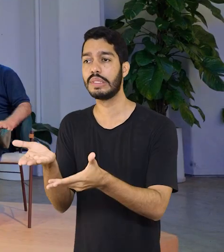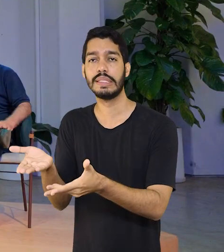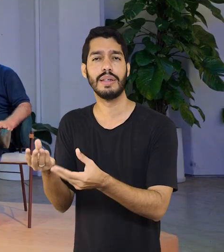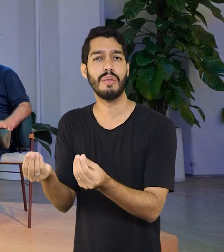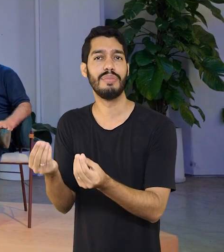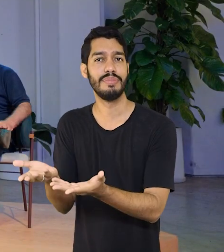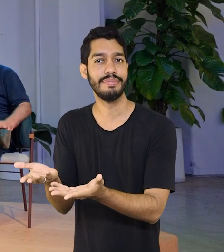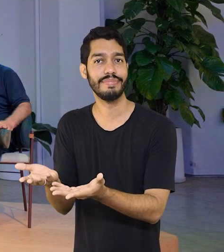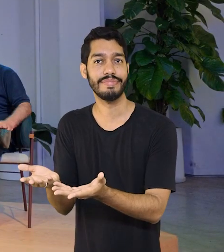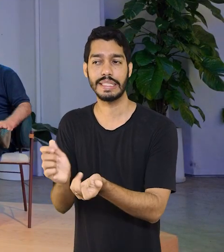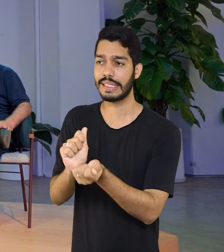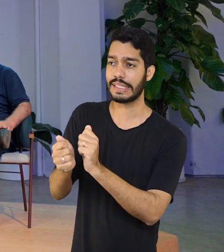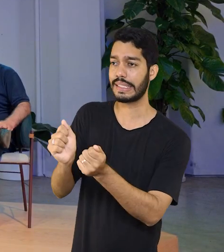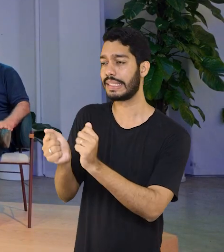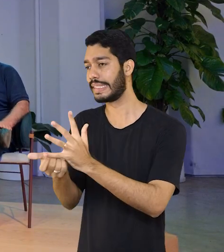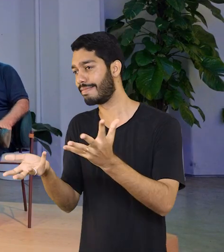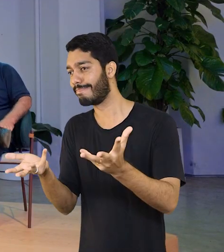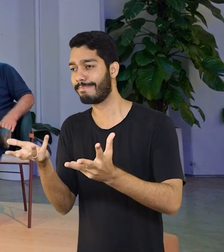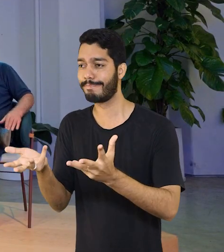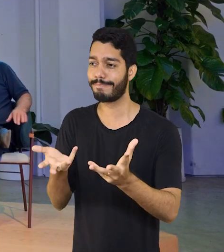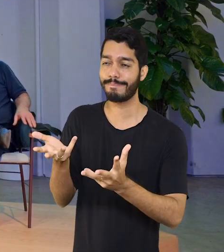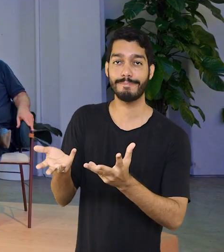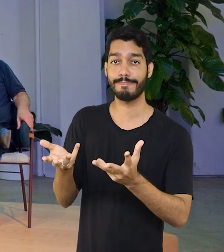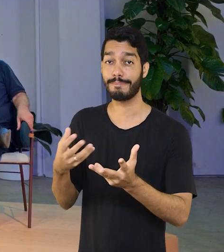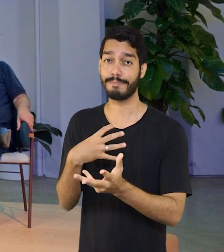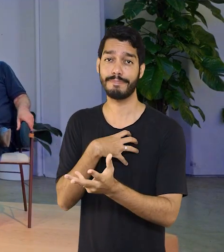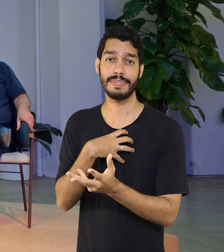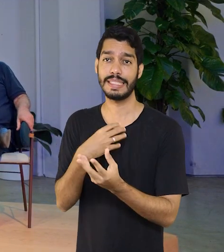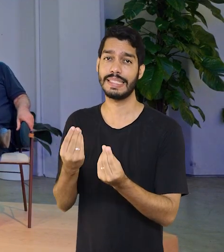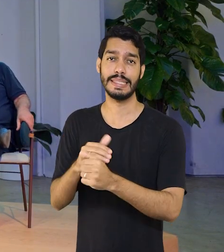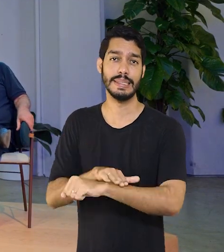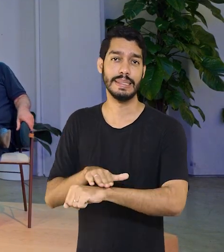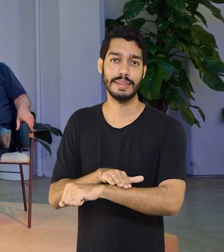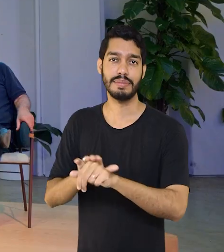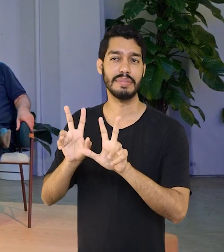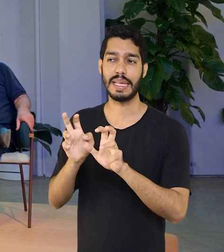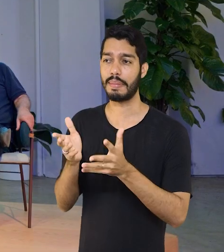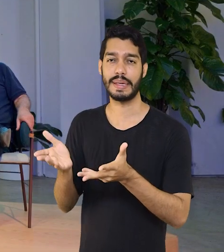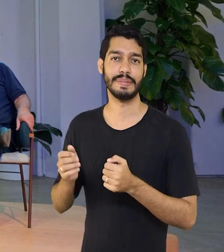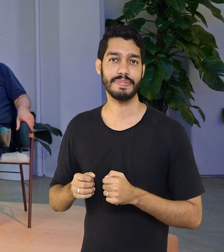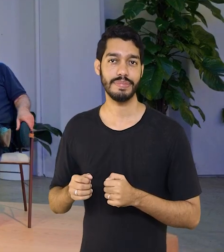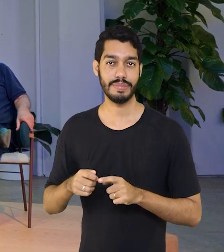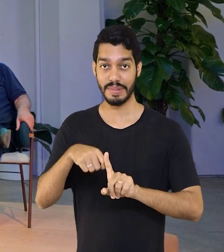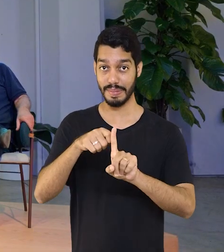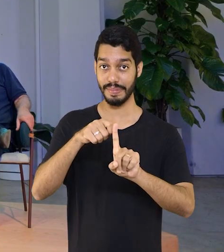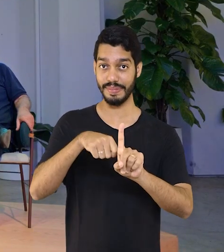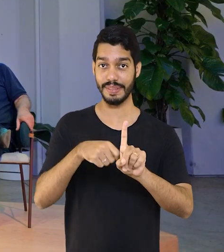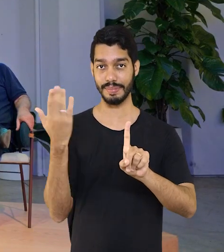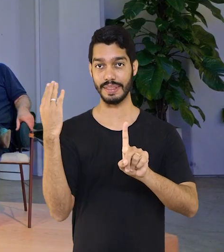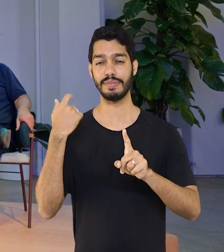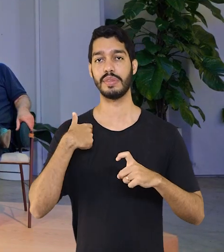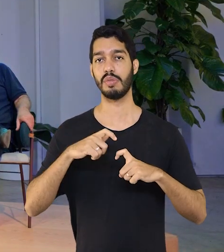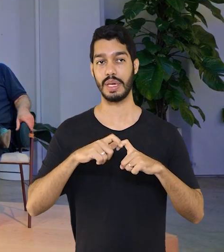chegou, e o quanto é sensível a gente falar desse tema, o quanto é importante a gente falar desse tema. No